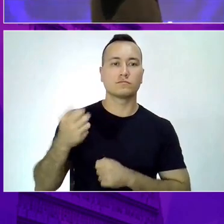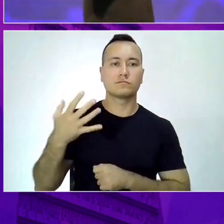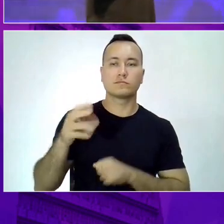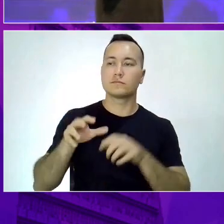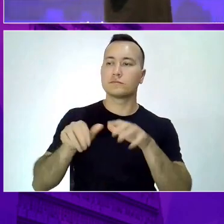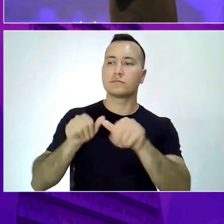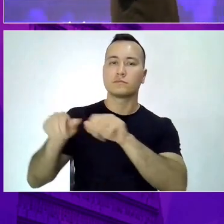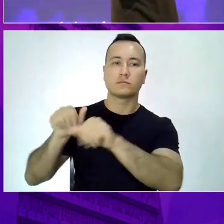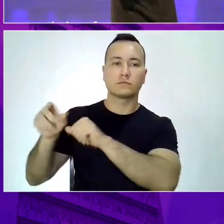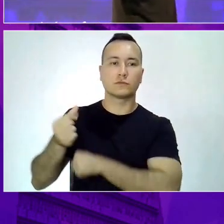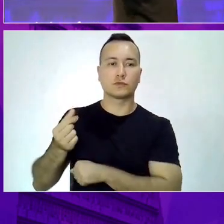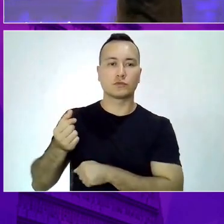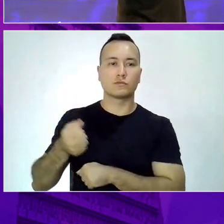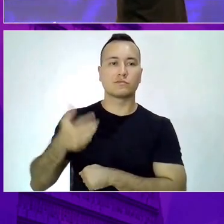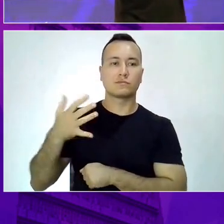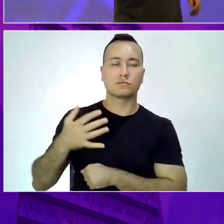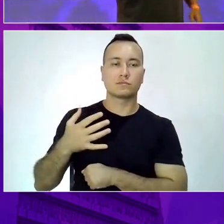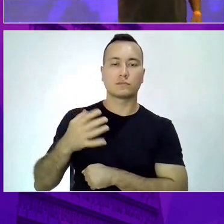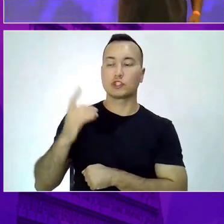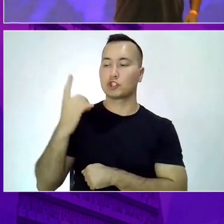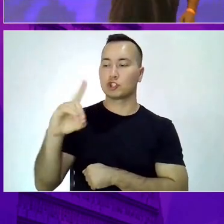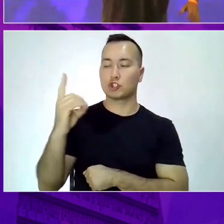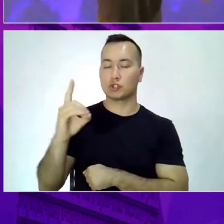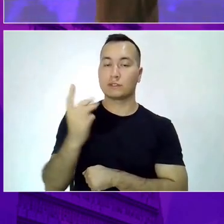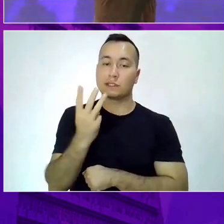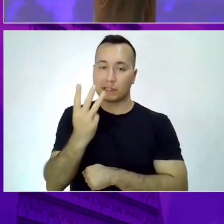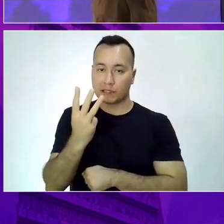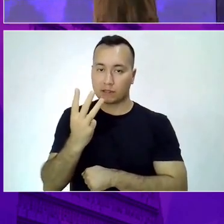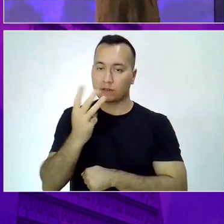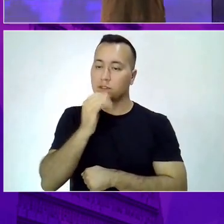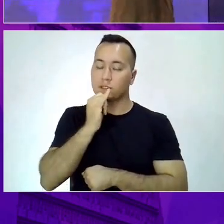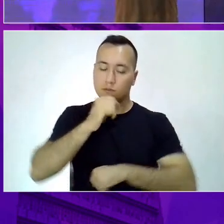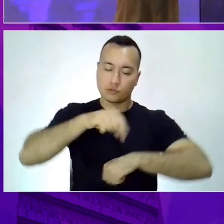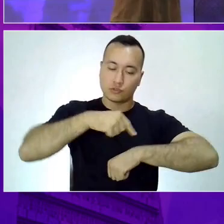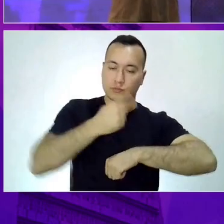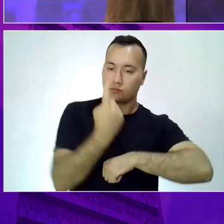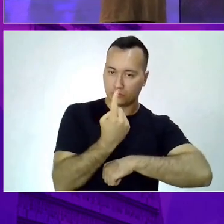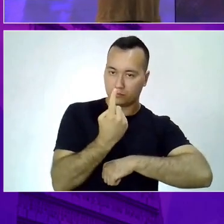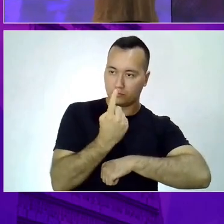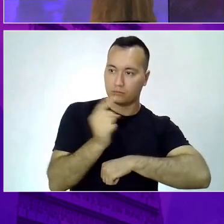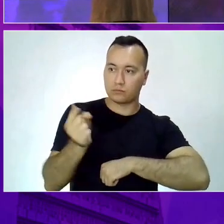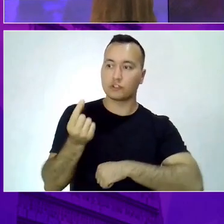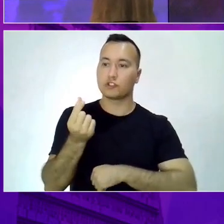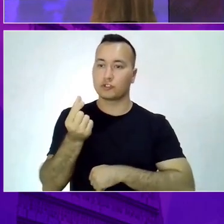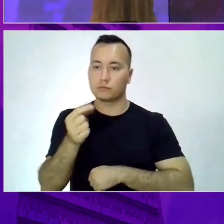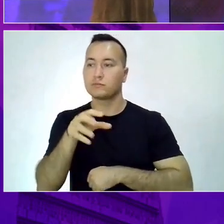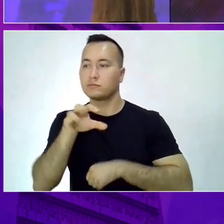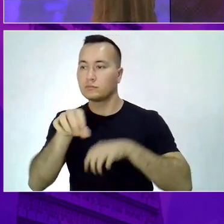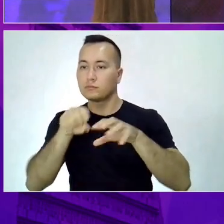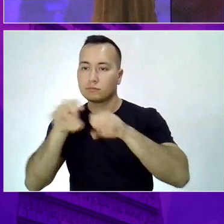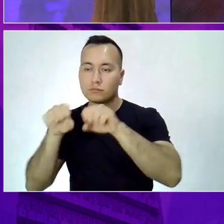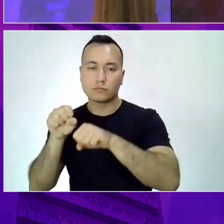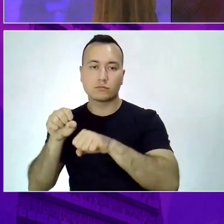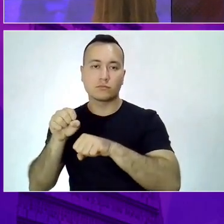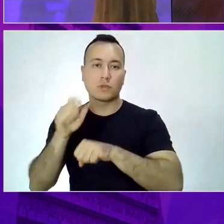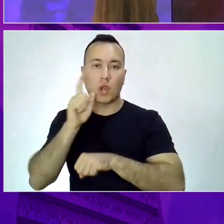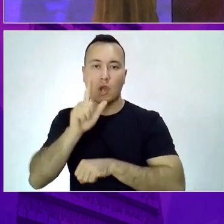que é interessante entender isso daí, por quê? Porque nos últimos 20 anos, eu me dediquei a ajudar a galera a sair do